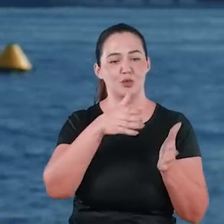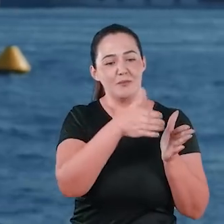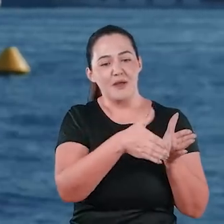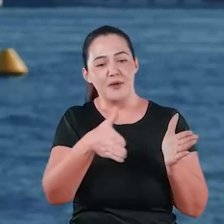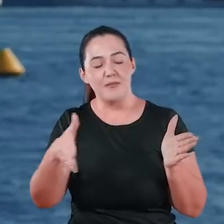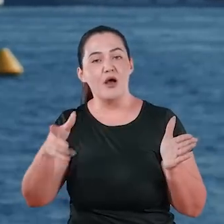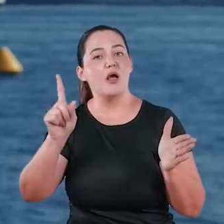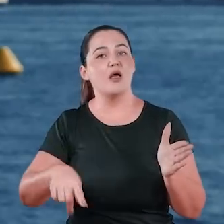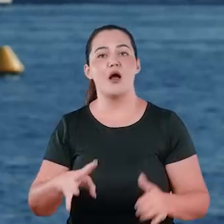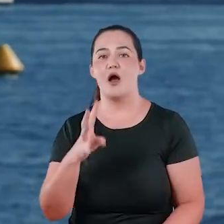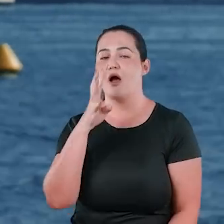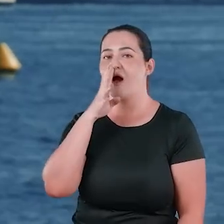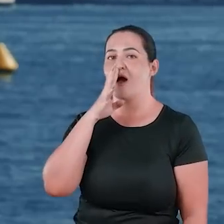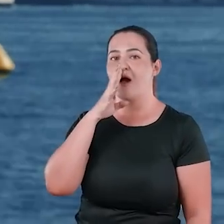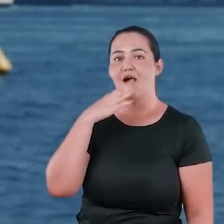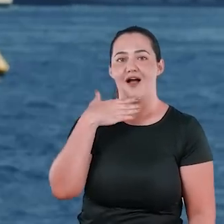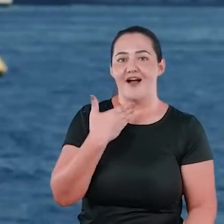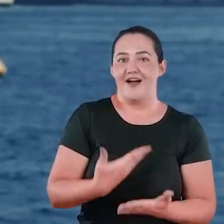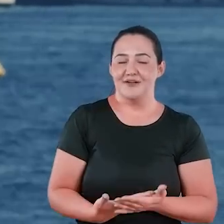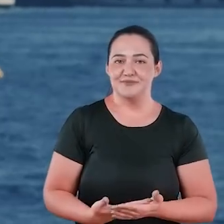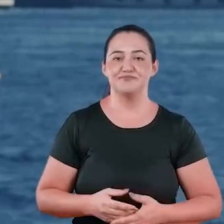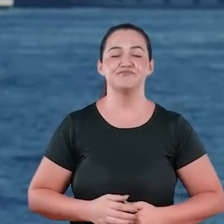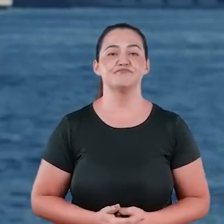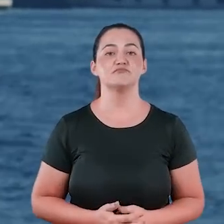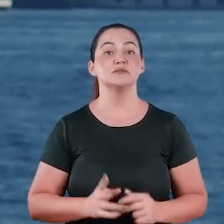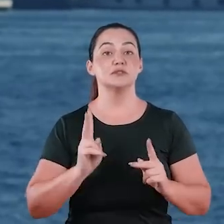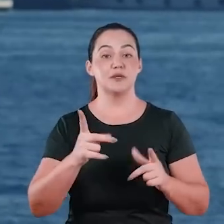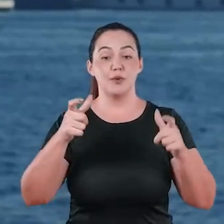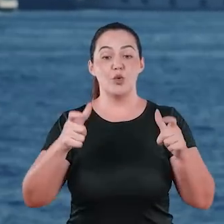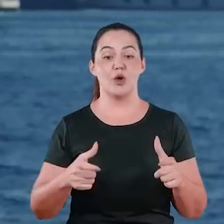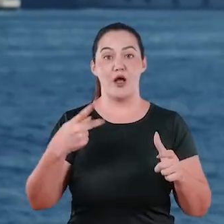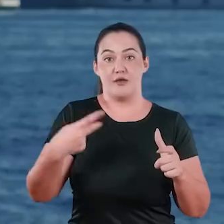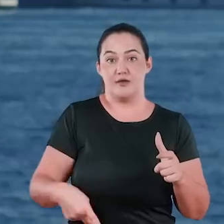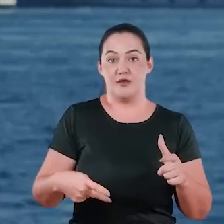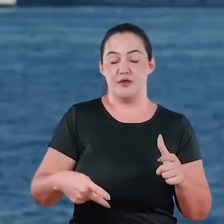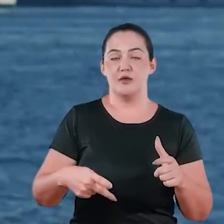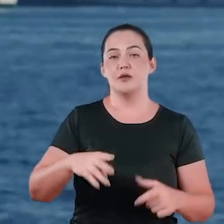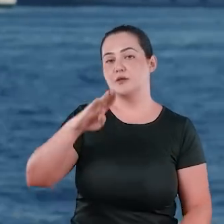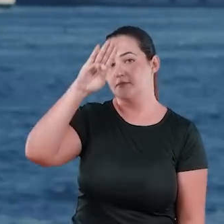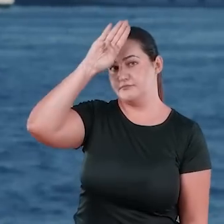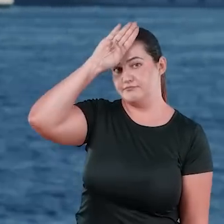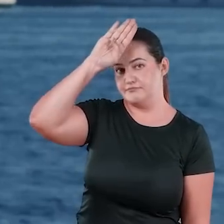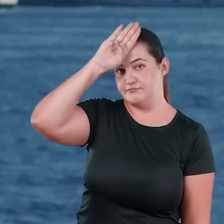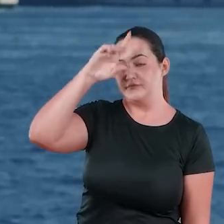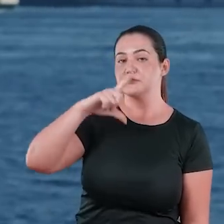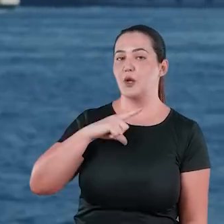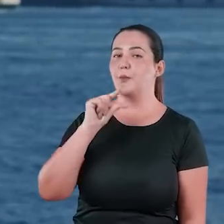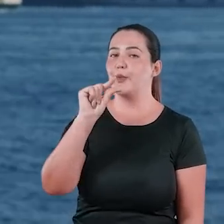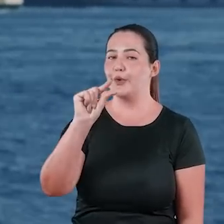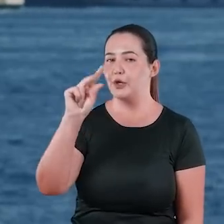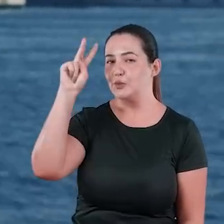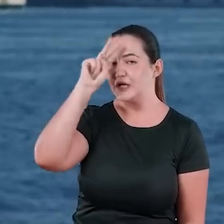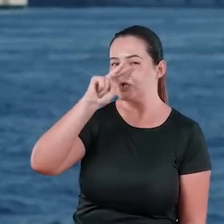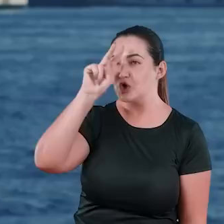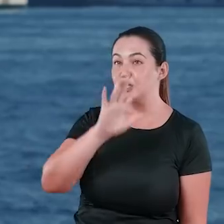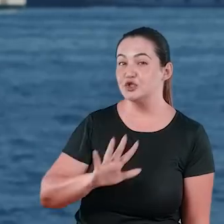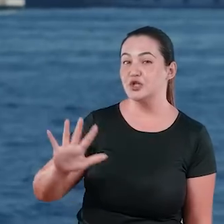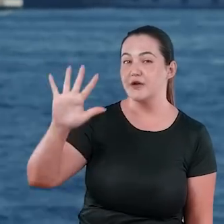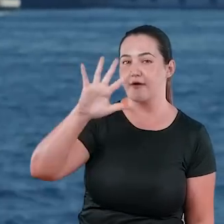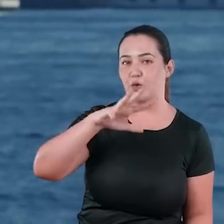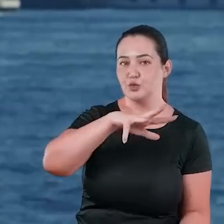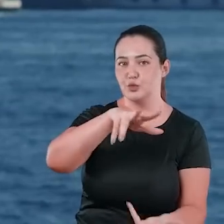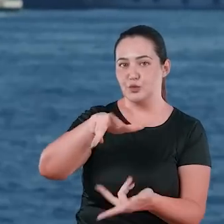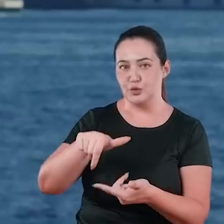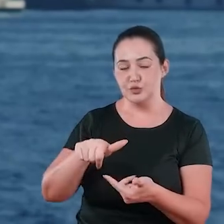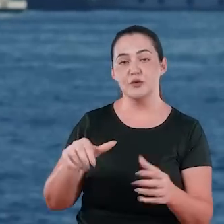simplesmente fascinante. Em cada lugar aqui de Istambul, há um pedacinho da história geral da humanidade e também